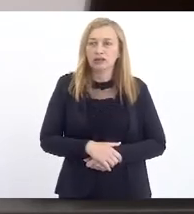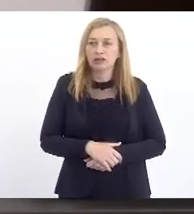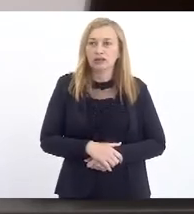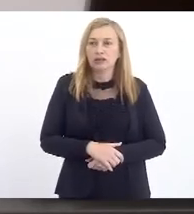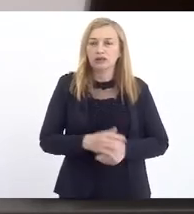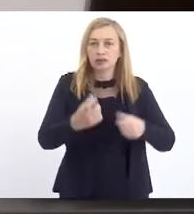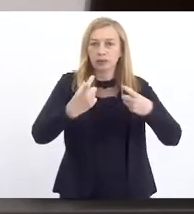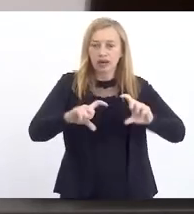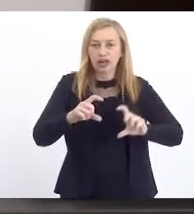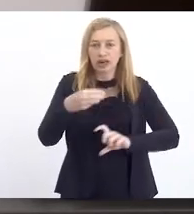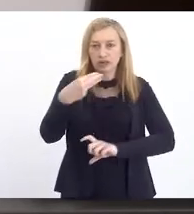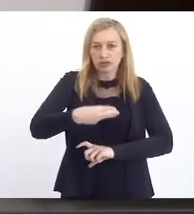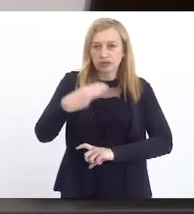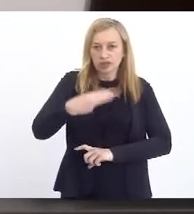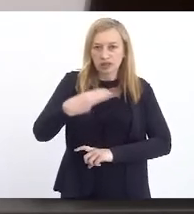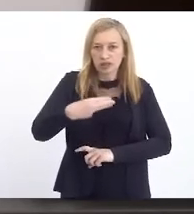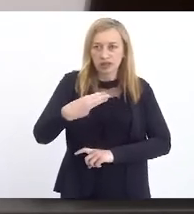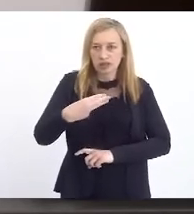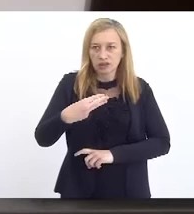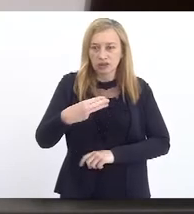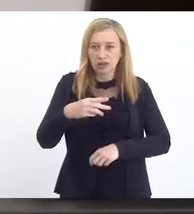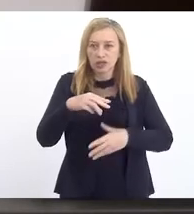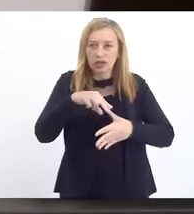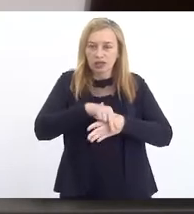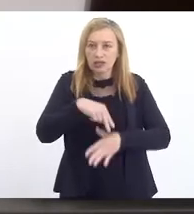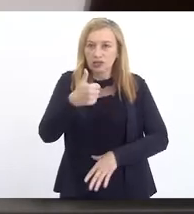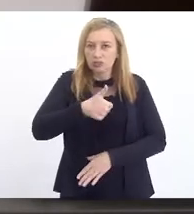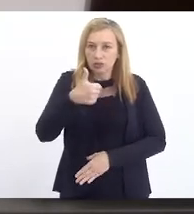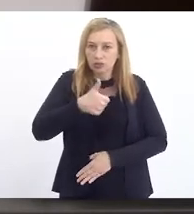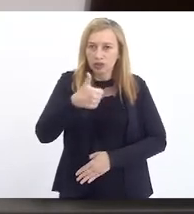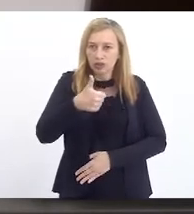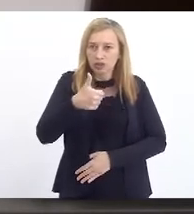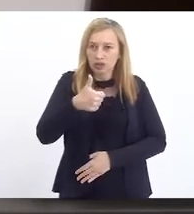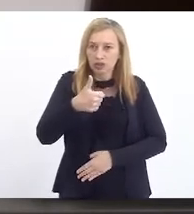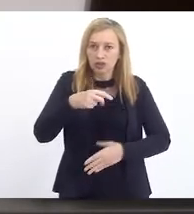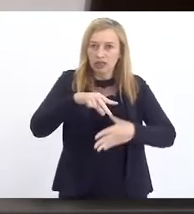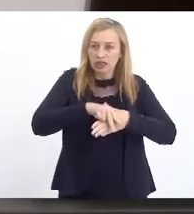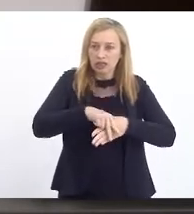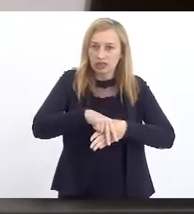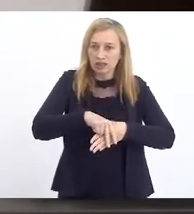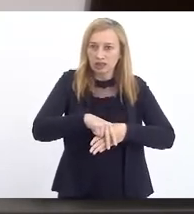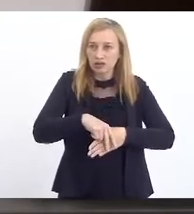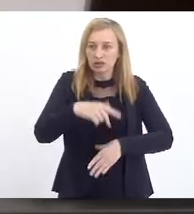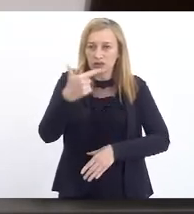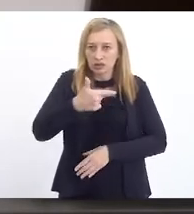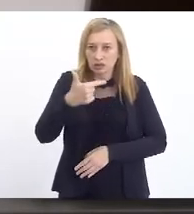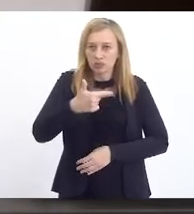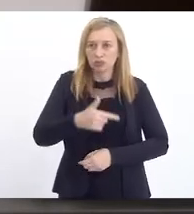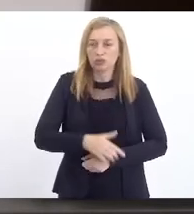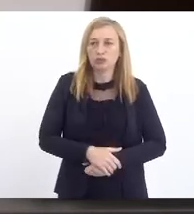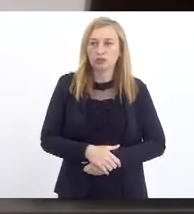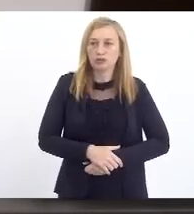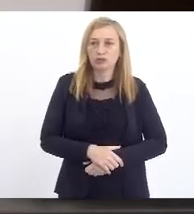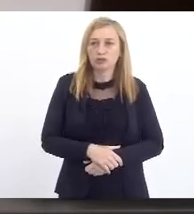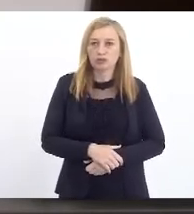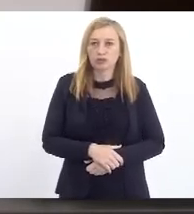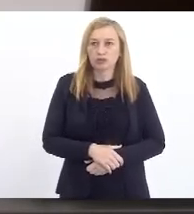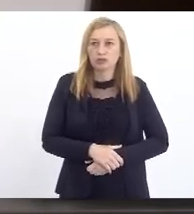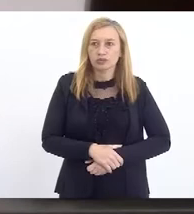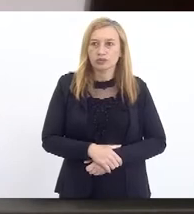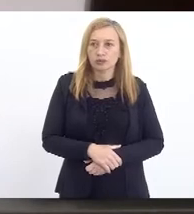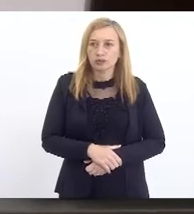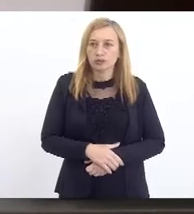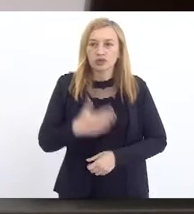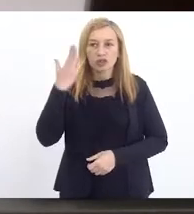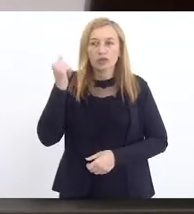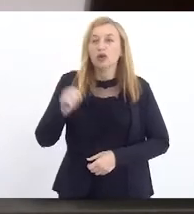parágrafo 3º, inciso 1º e inciso 2º. Saber